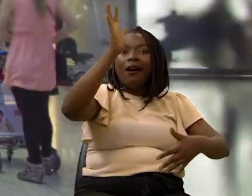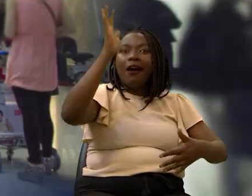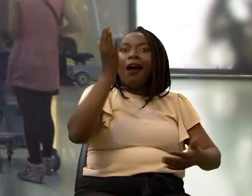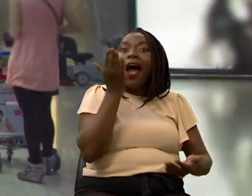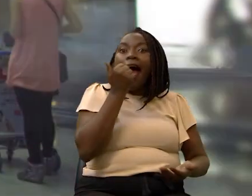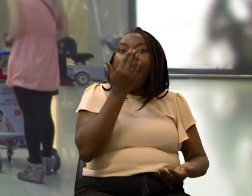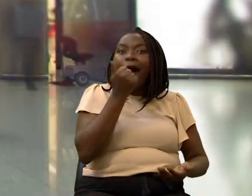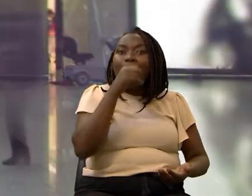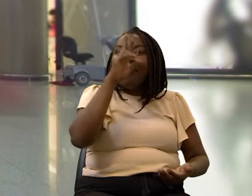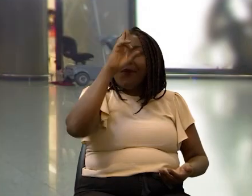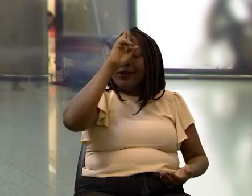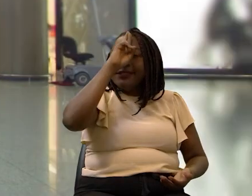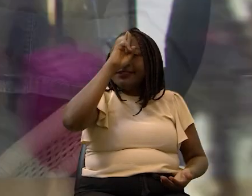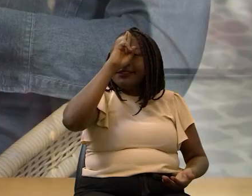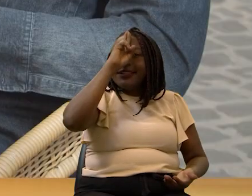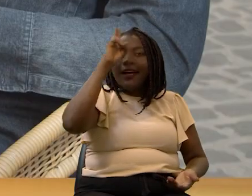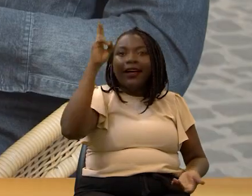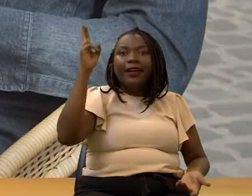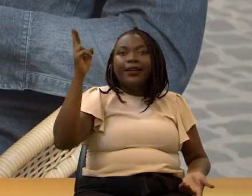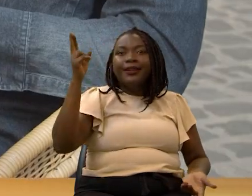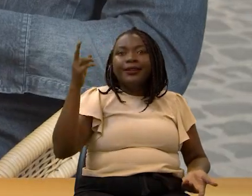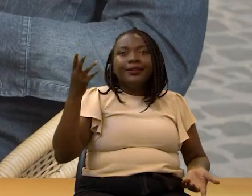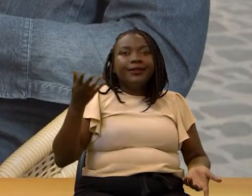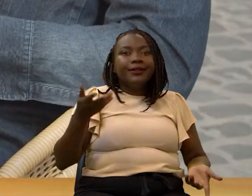alto. Almoçar,